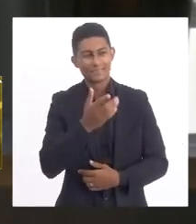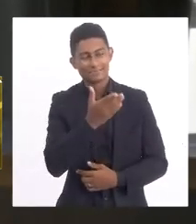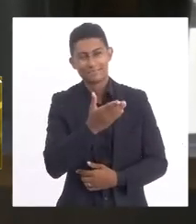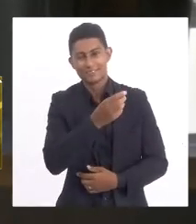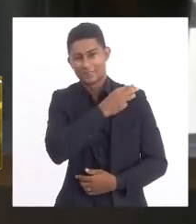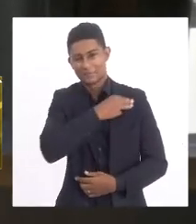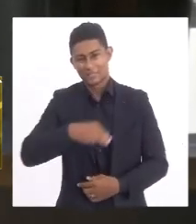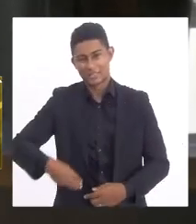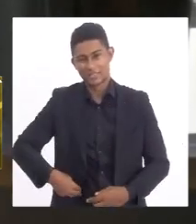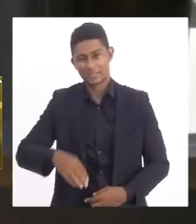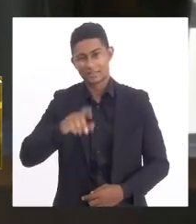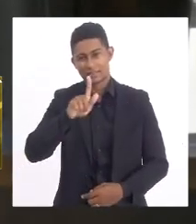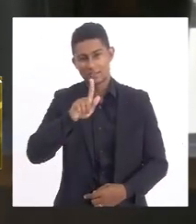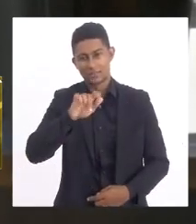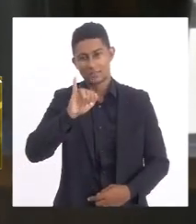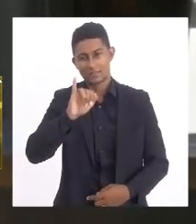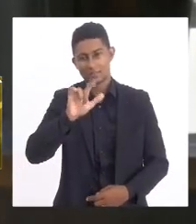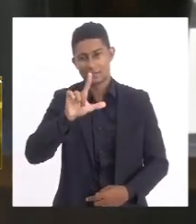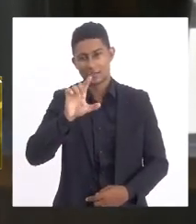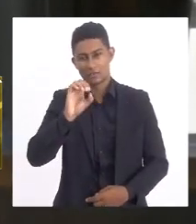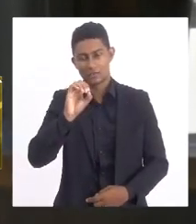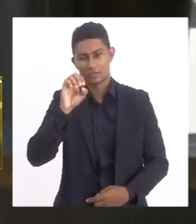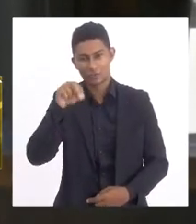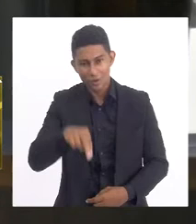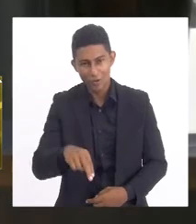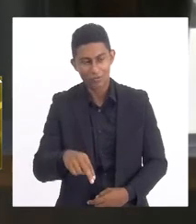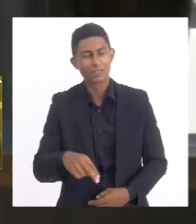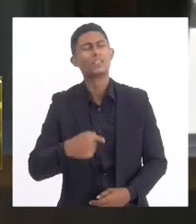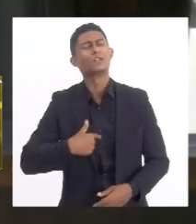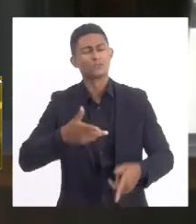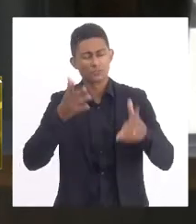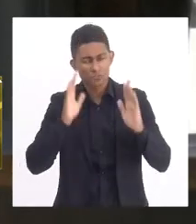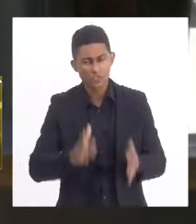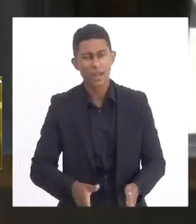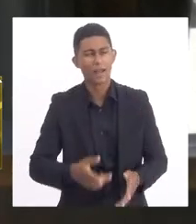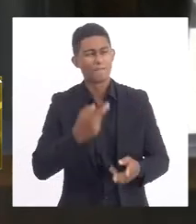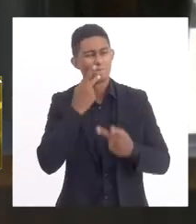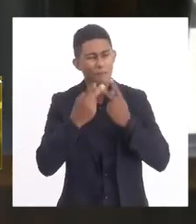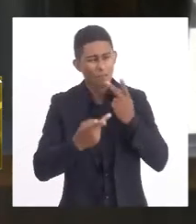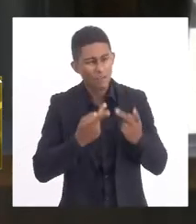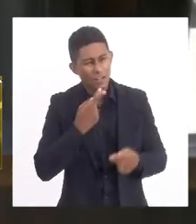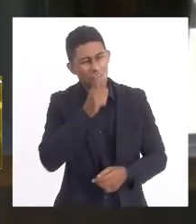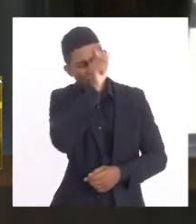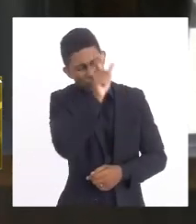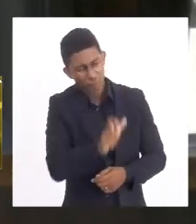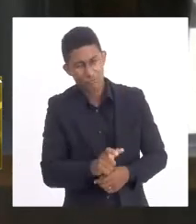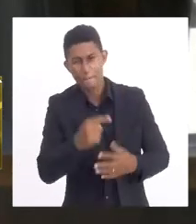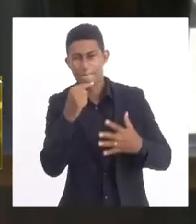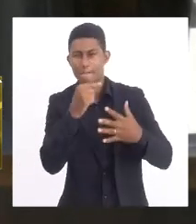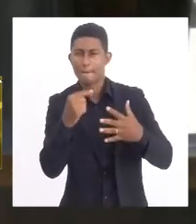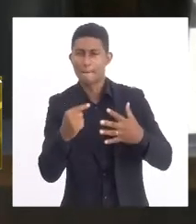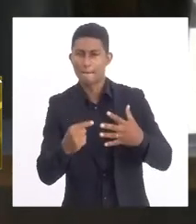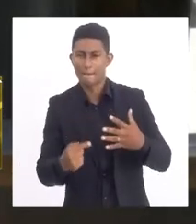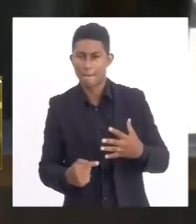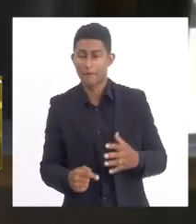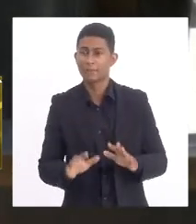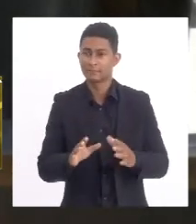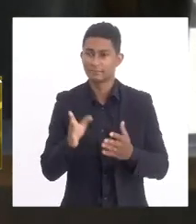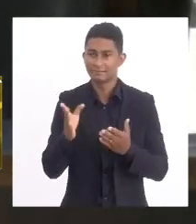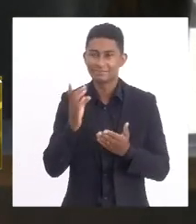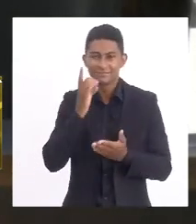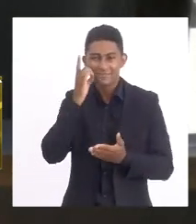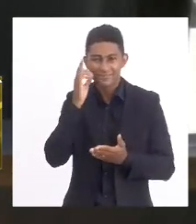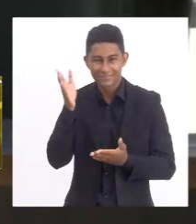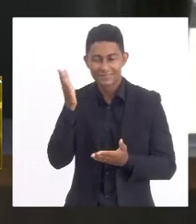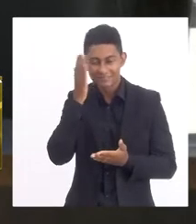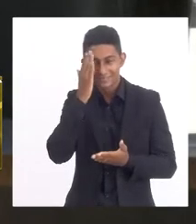Neto jantar SP algumas palavras em relação ao nosso Ministro aqui a deputada no